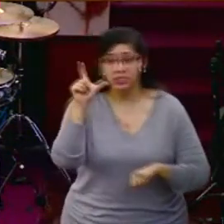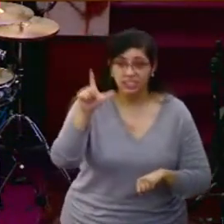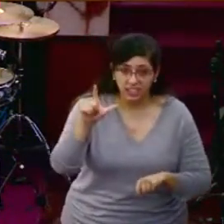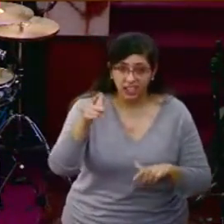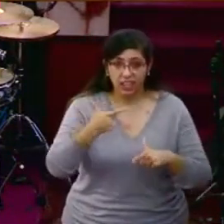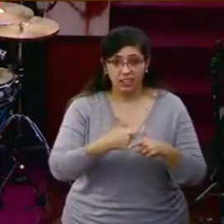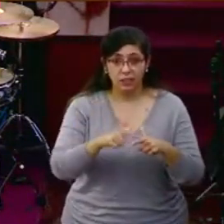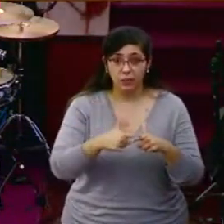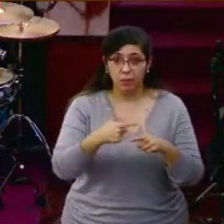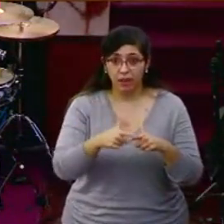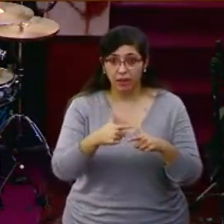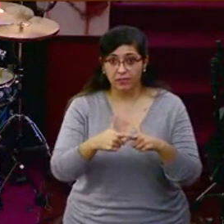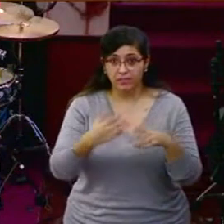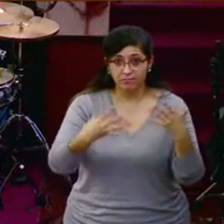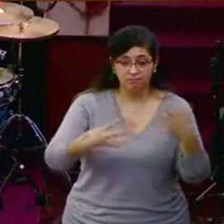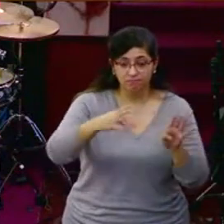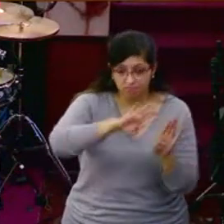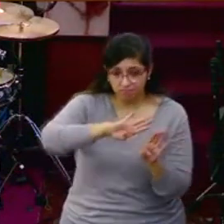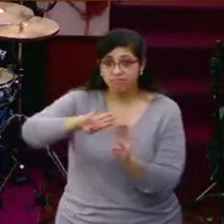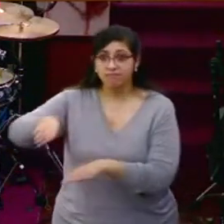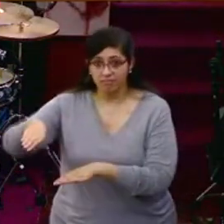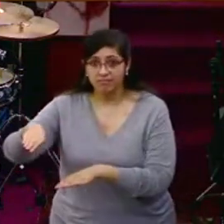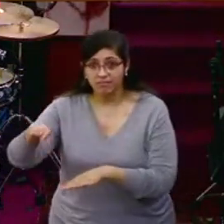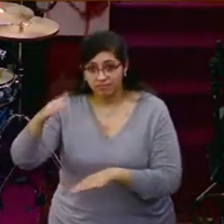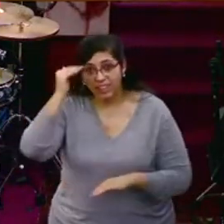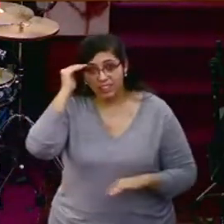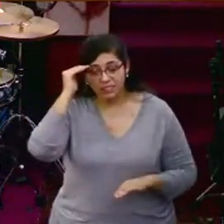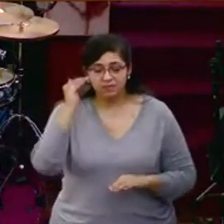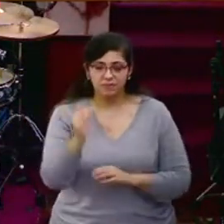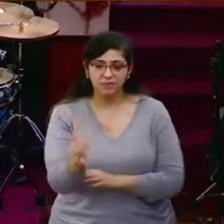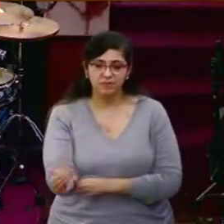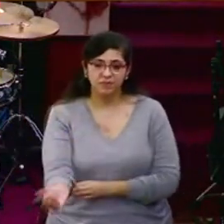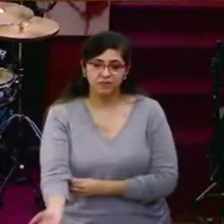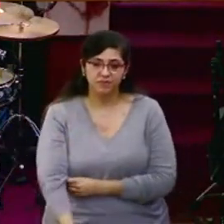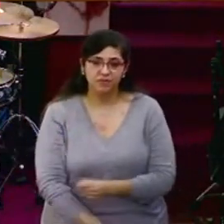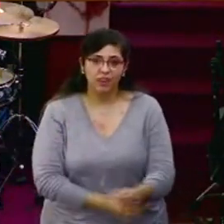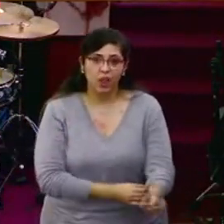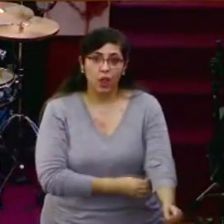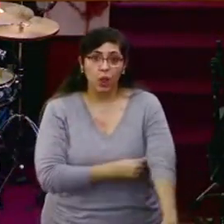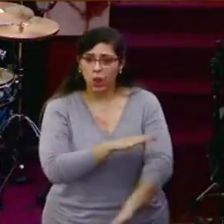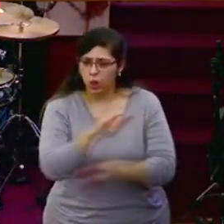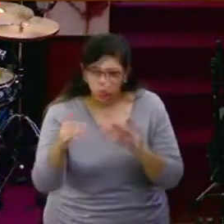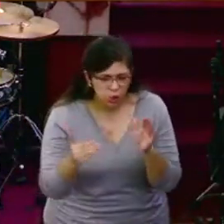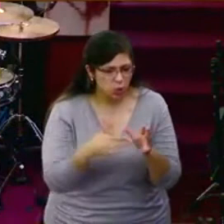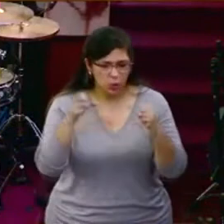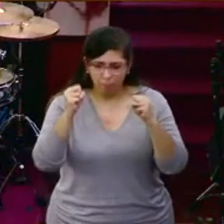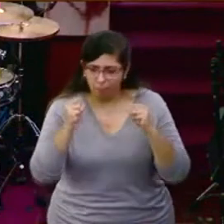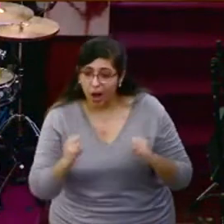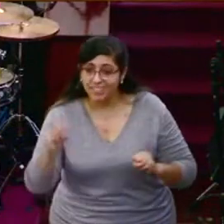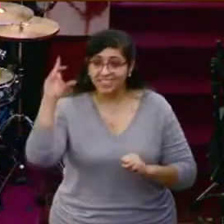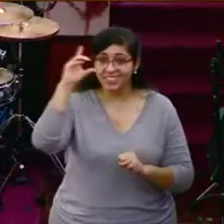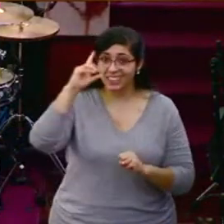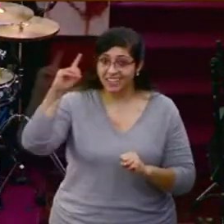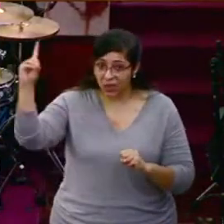não tem limites olhando aqui para o texto vai que paulo disse tudo eu posso oi tudo